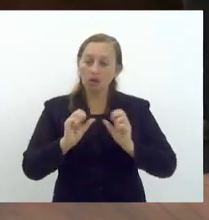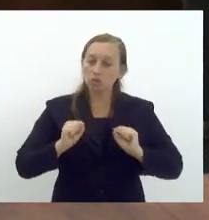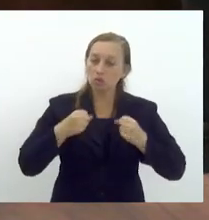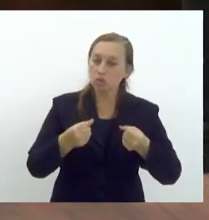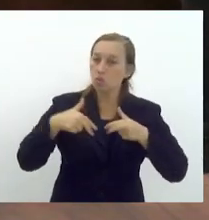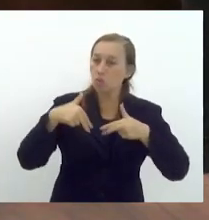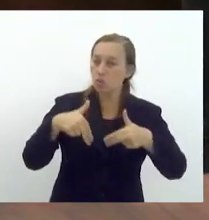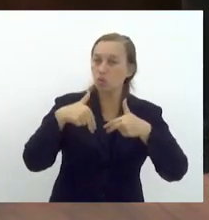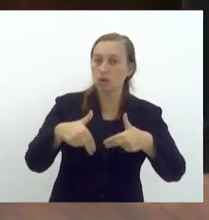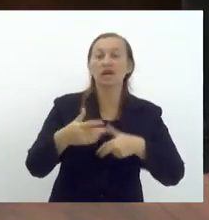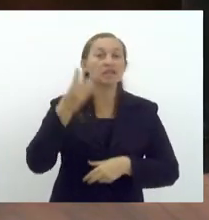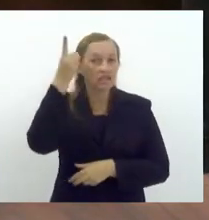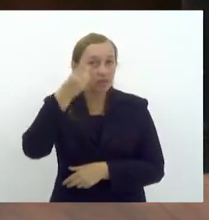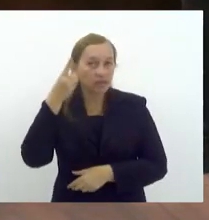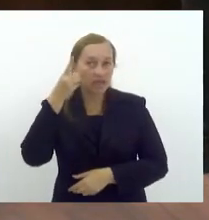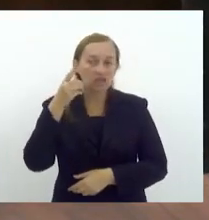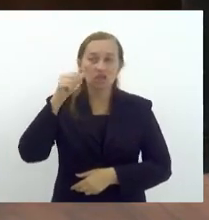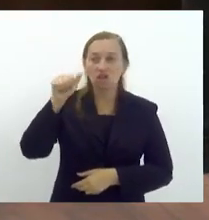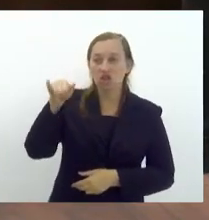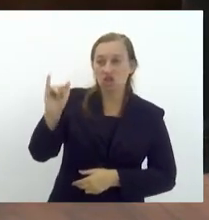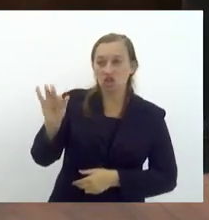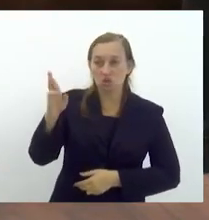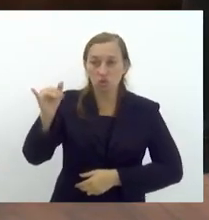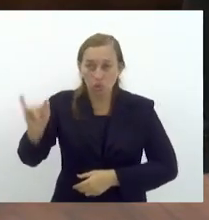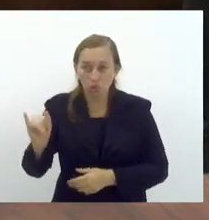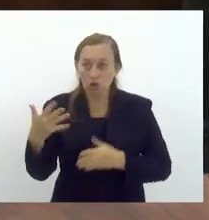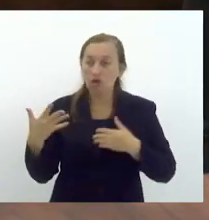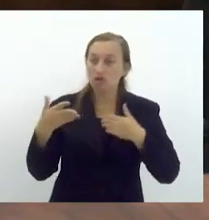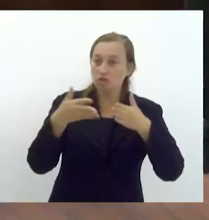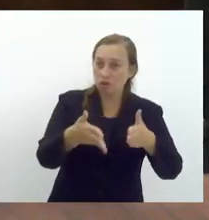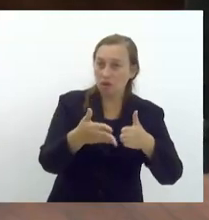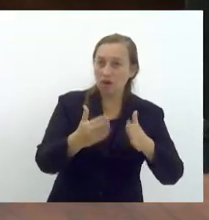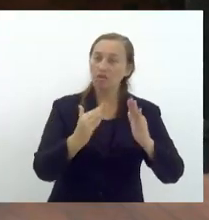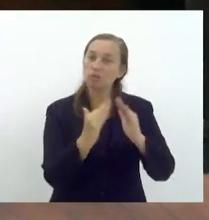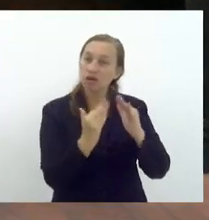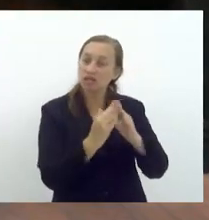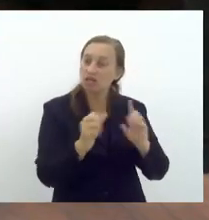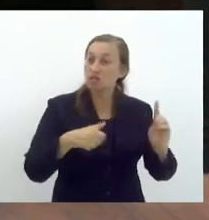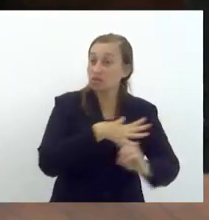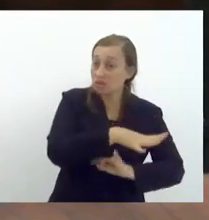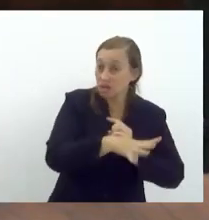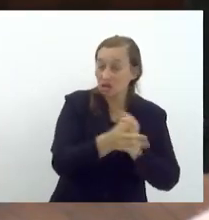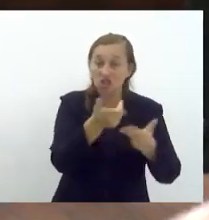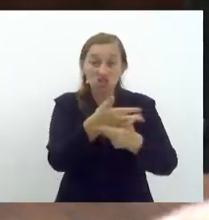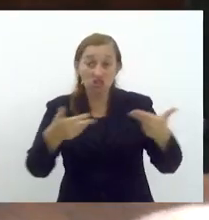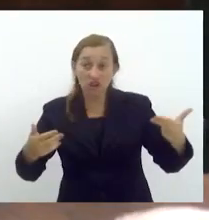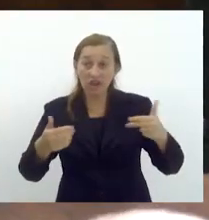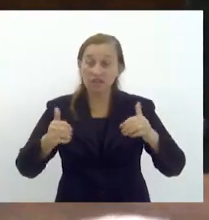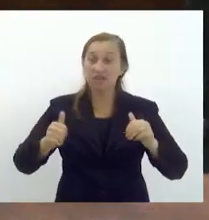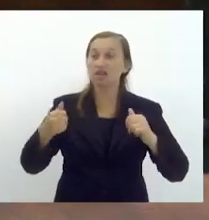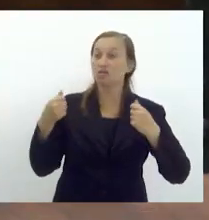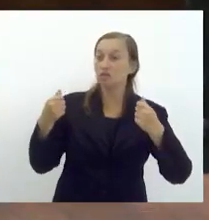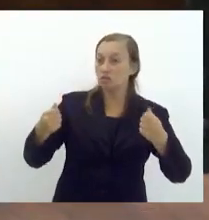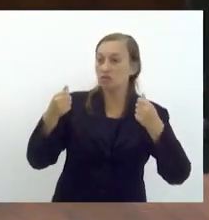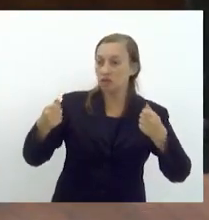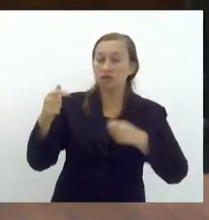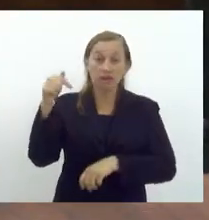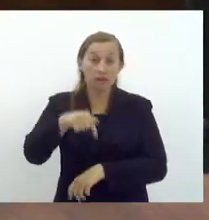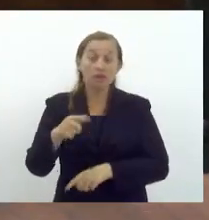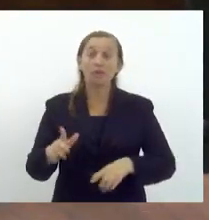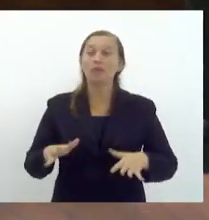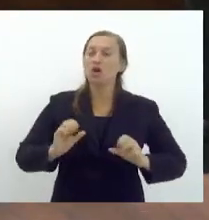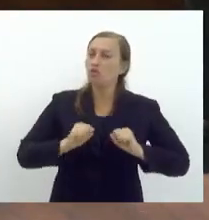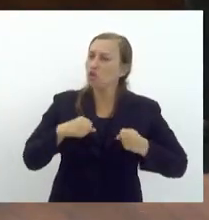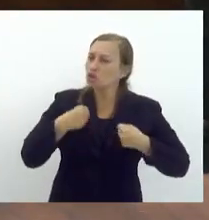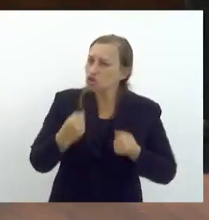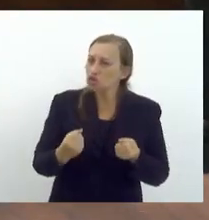Deputado Yuri que tem um mandato reconhecidamente voltado para a questão da Habitação social com diversas lideranças de movimento aqui então foi